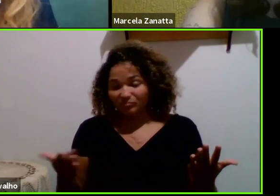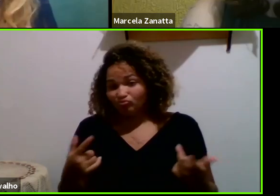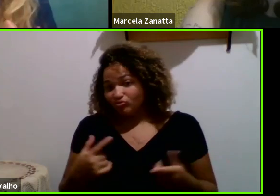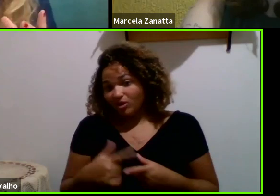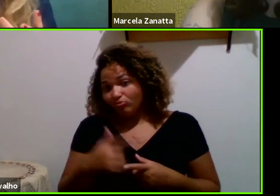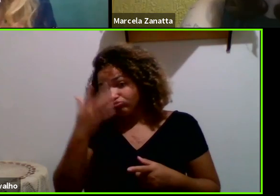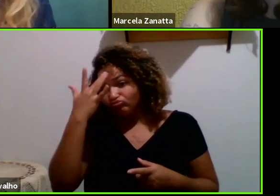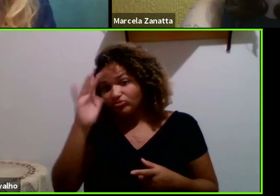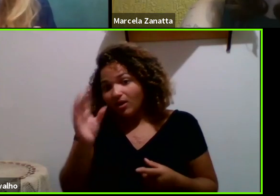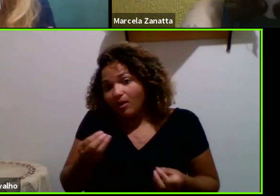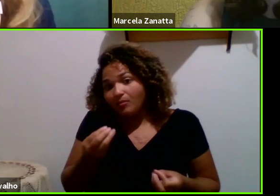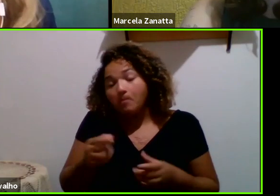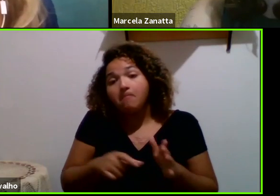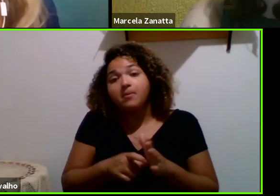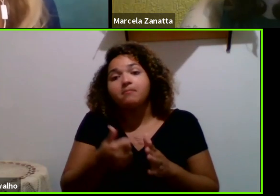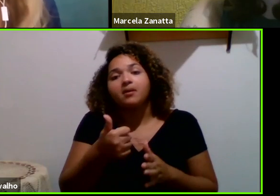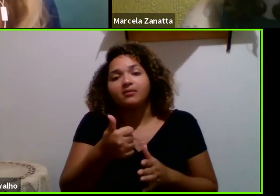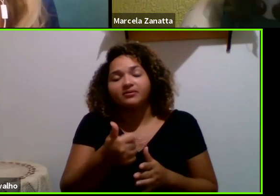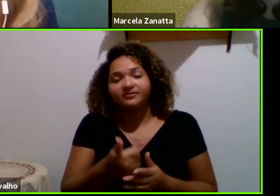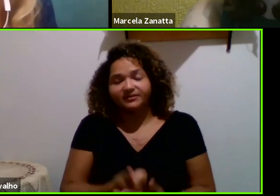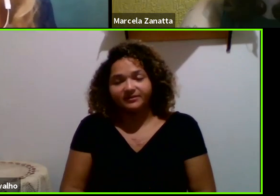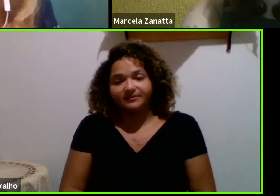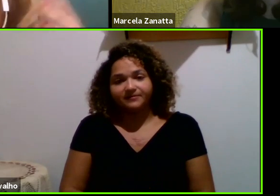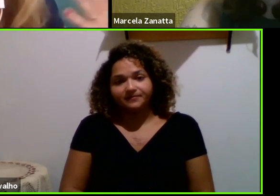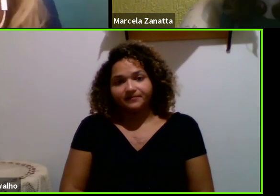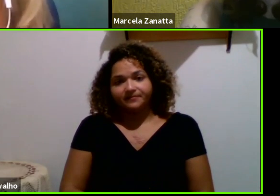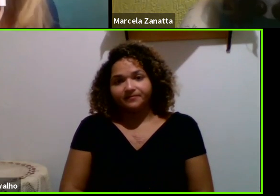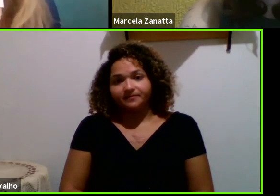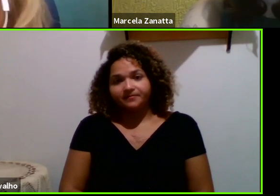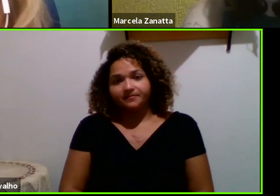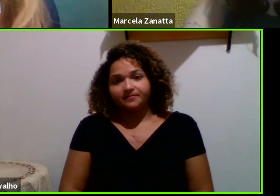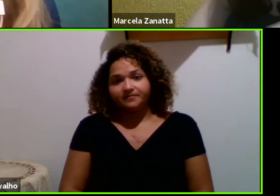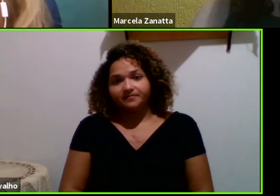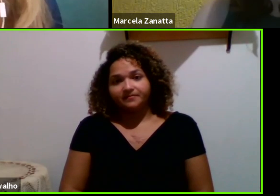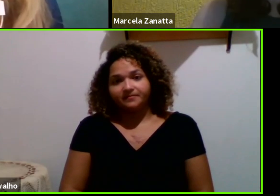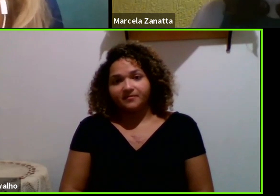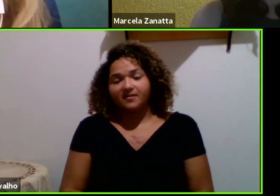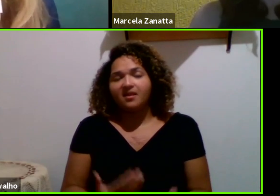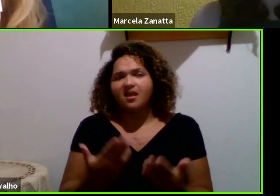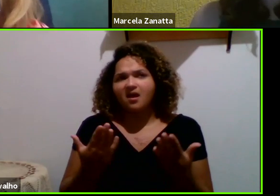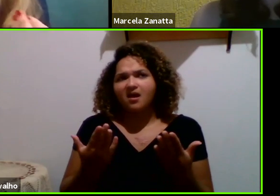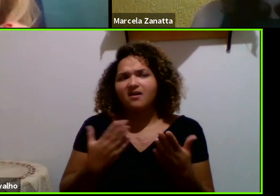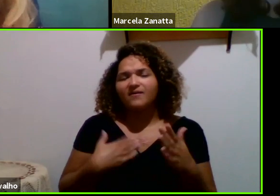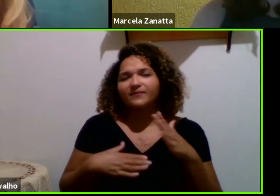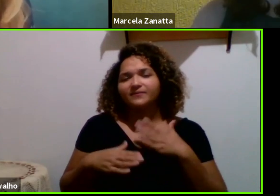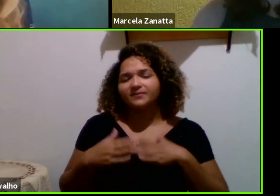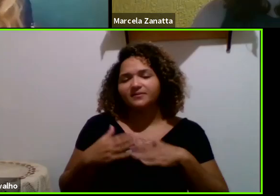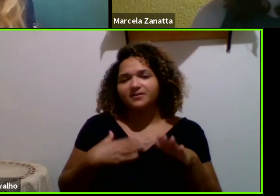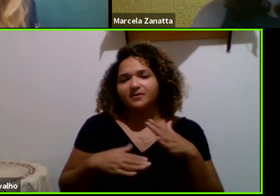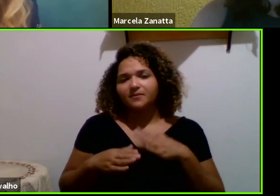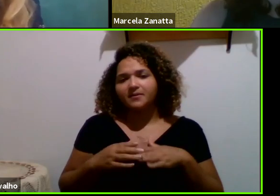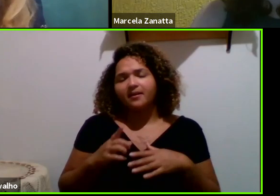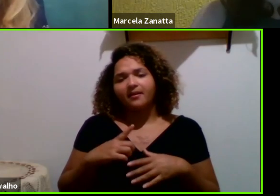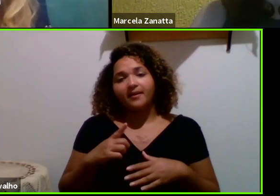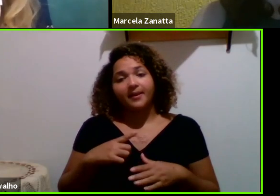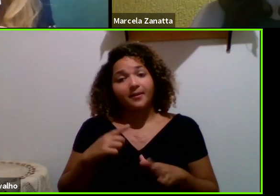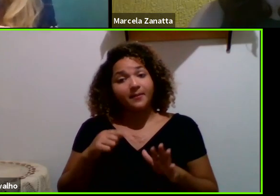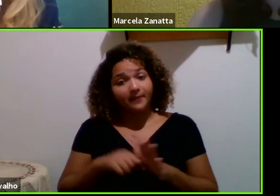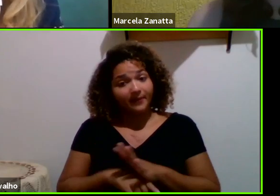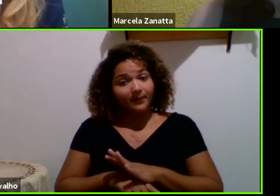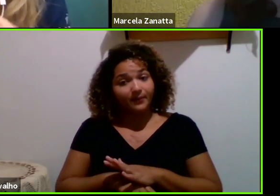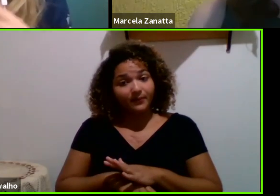viveu. Então, é uma admissão que realmente foi uma admissão muito tranquila. E tem uma pergunta que